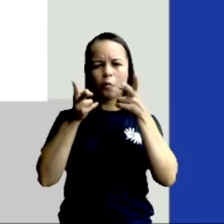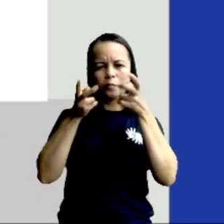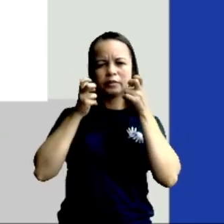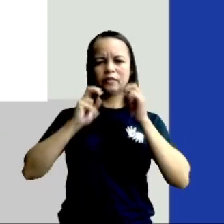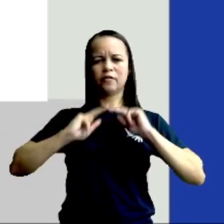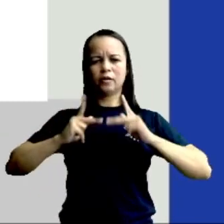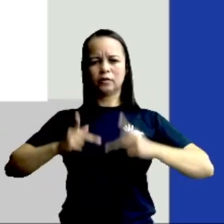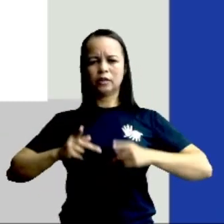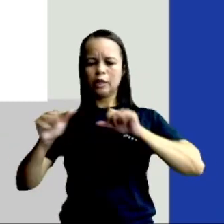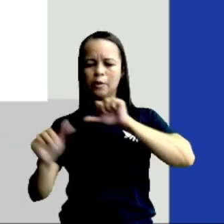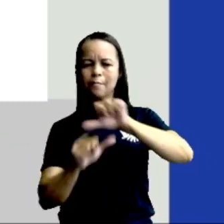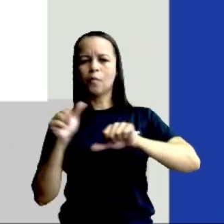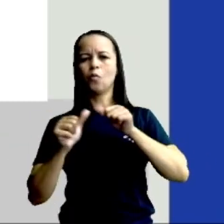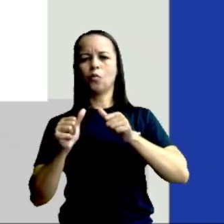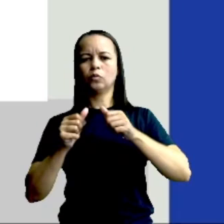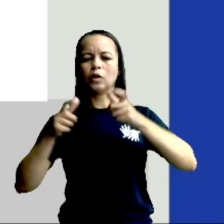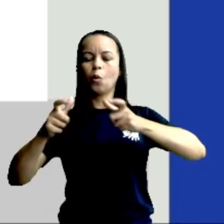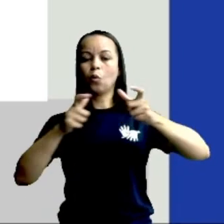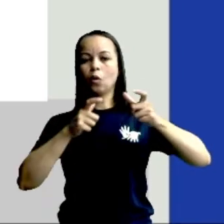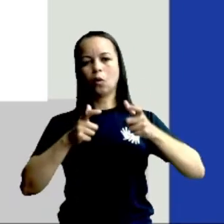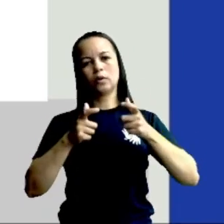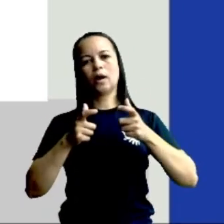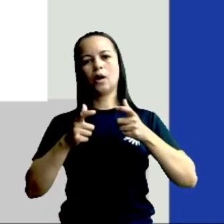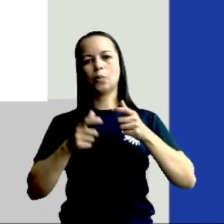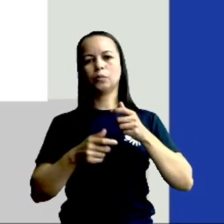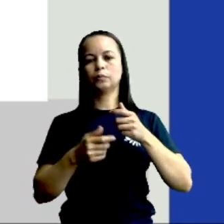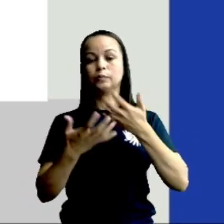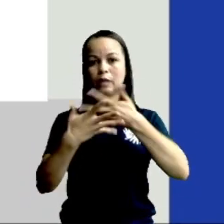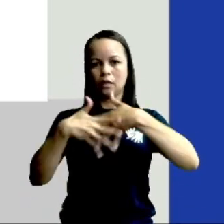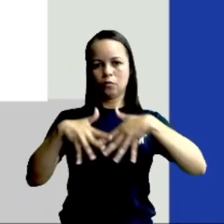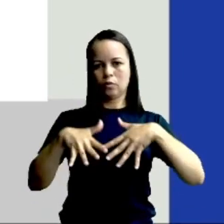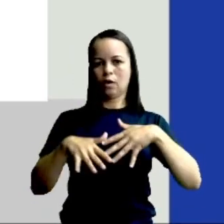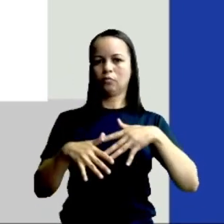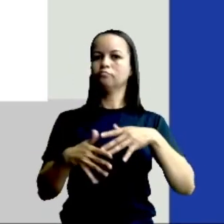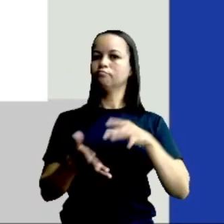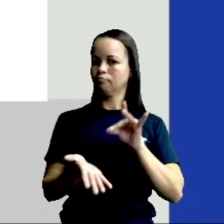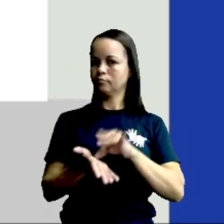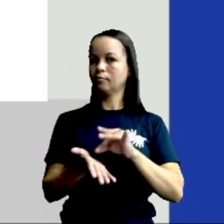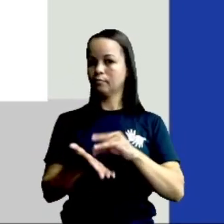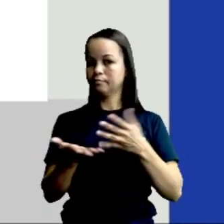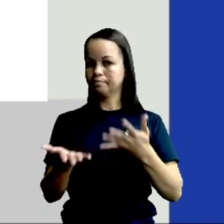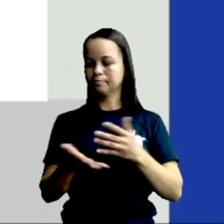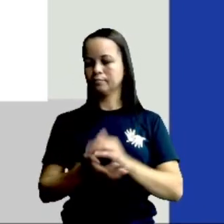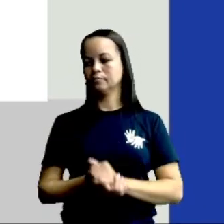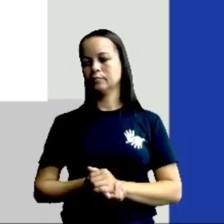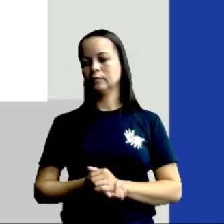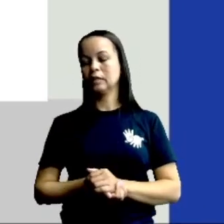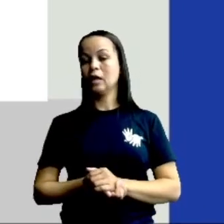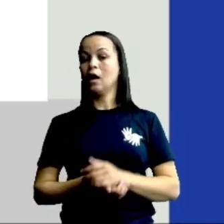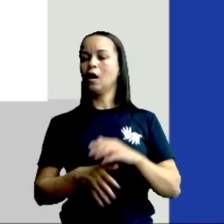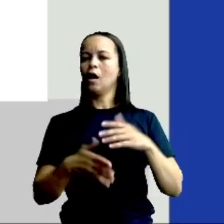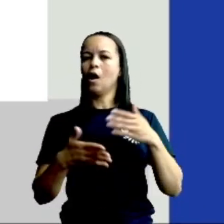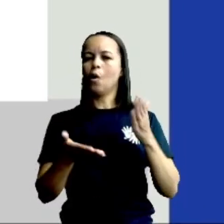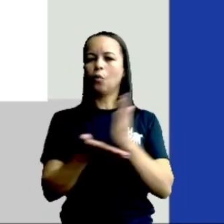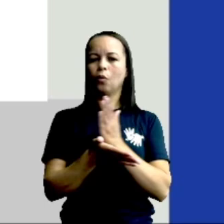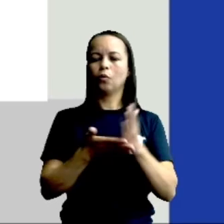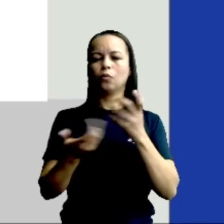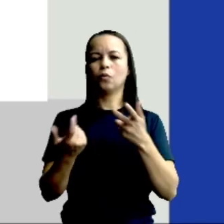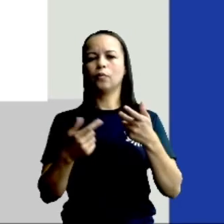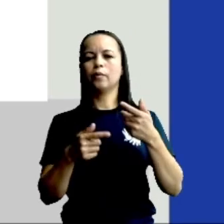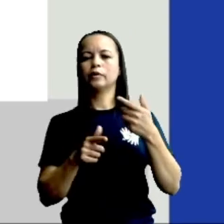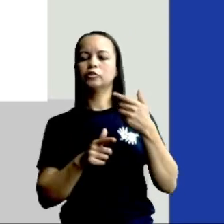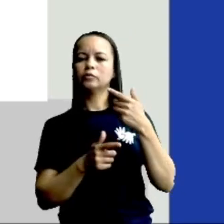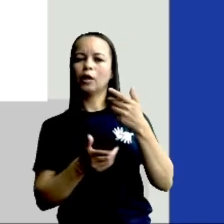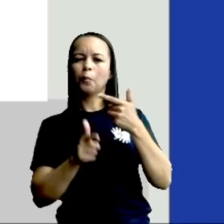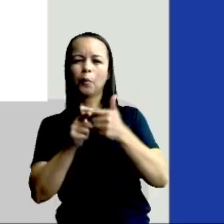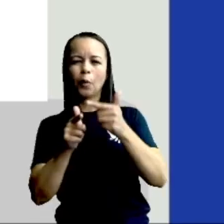ambiente natural, certo? Isso é fato. No entanto, algumas ações podem causar mais danos que